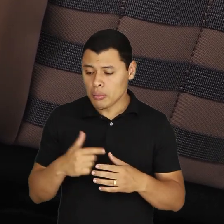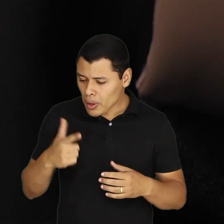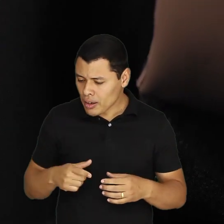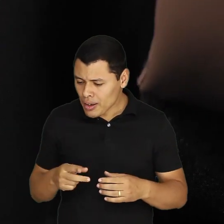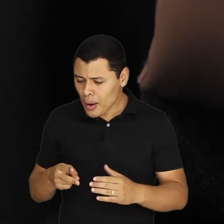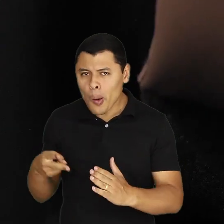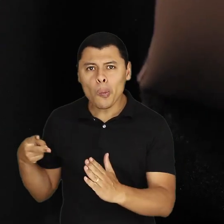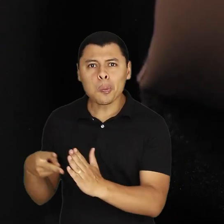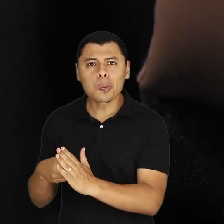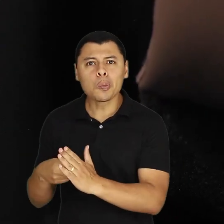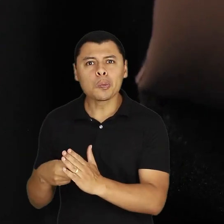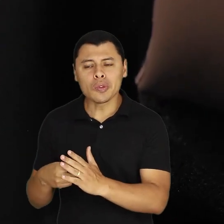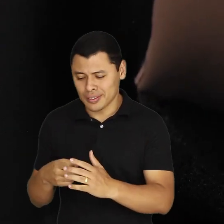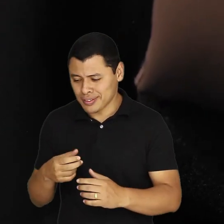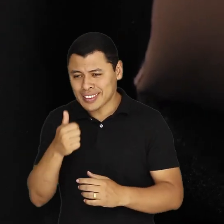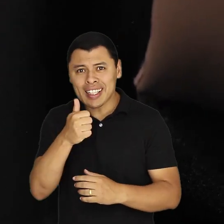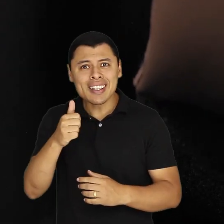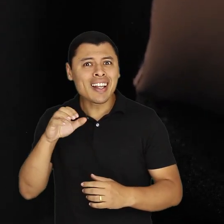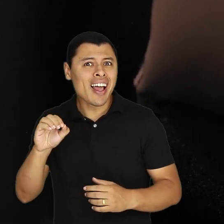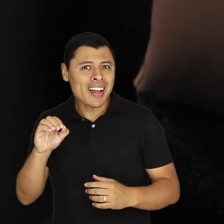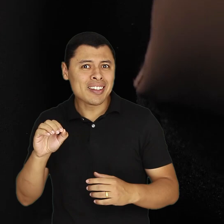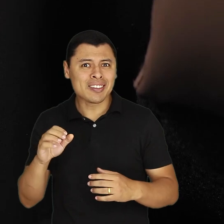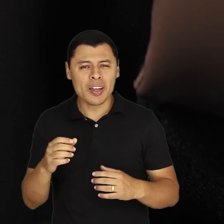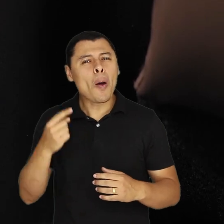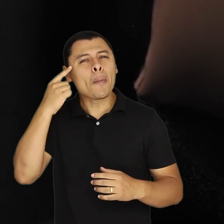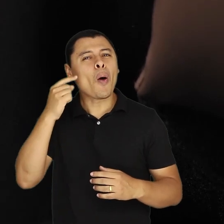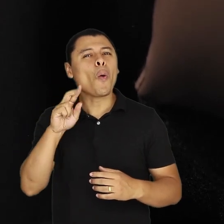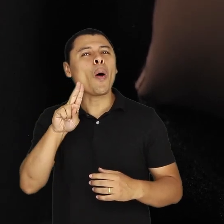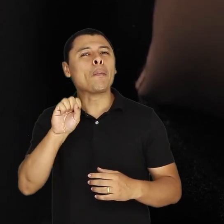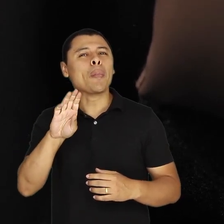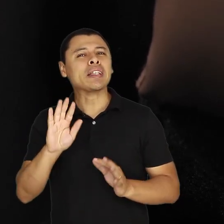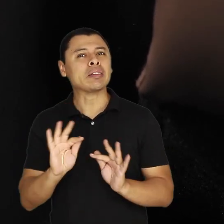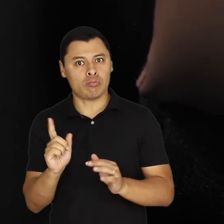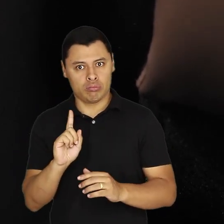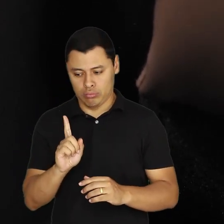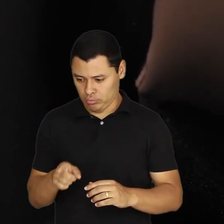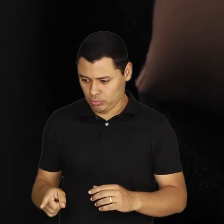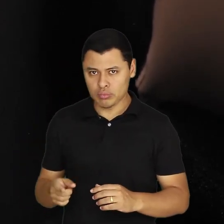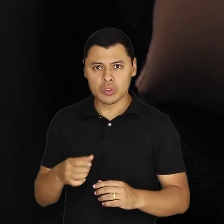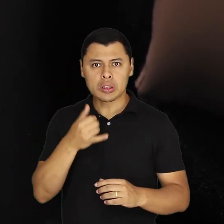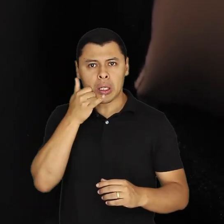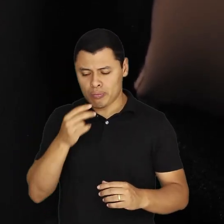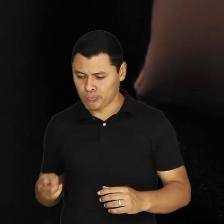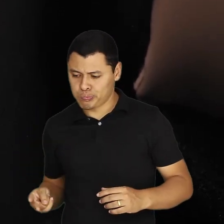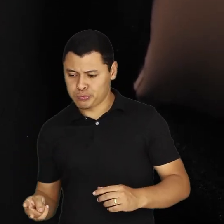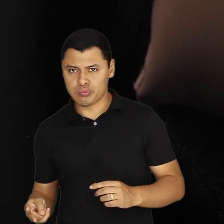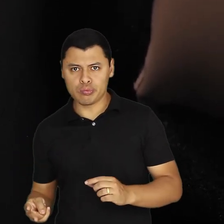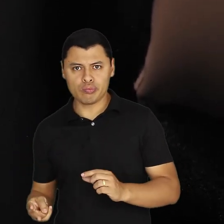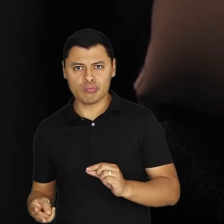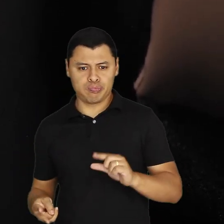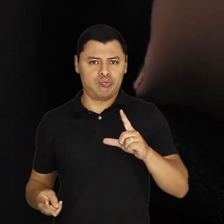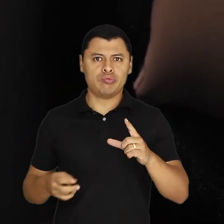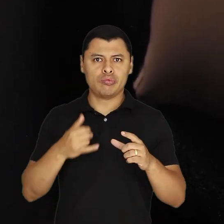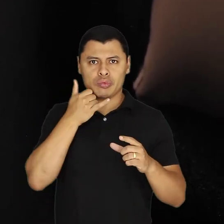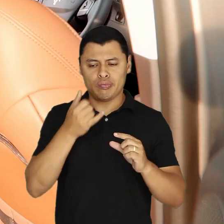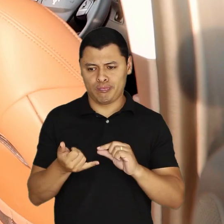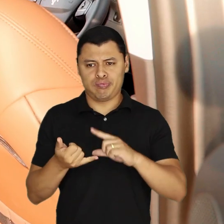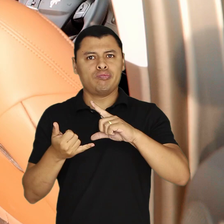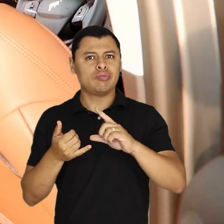aqui embaixo a gente tem uma tomada 110, cara, não é uma saidinha USB não. Aqui se quiser carregar rápido o seu